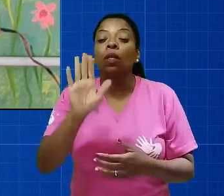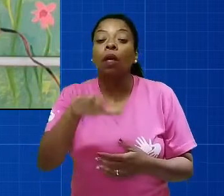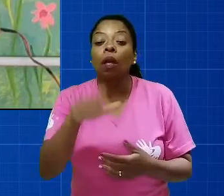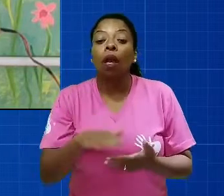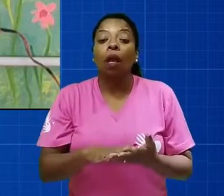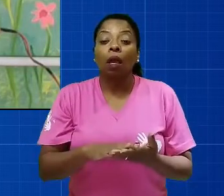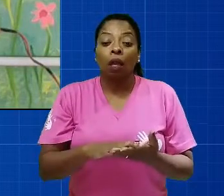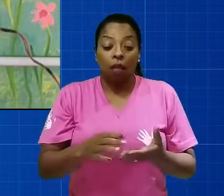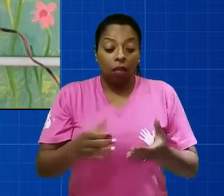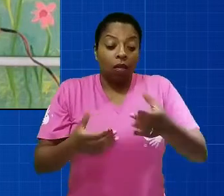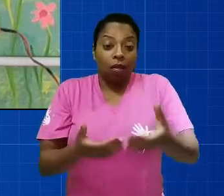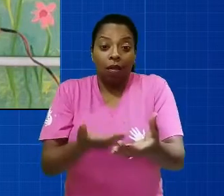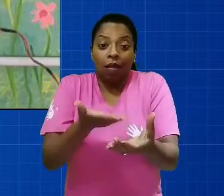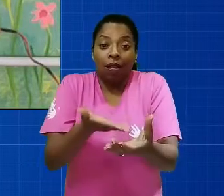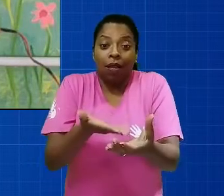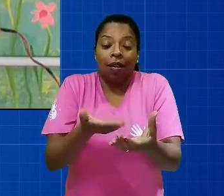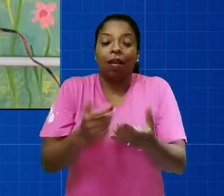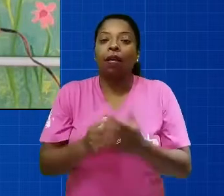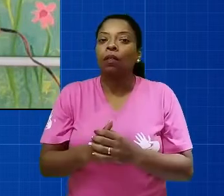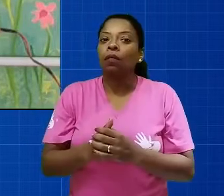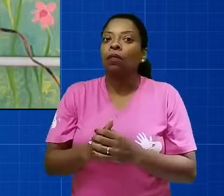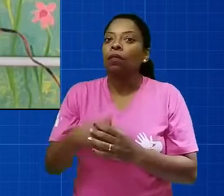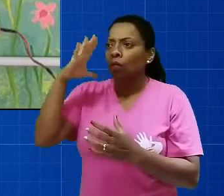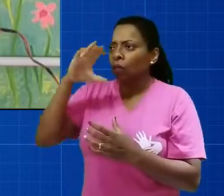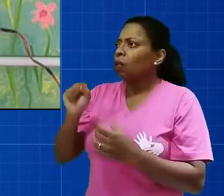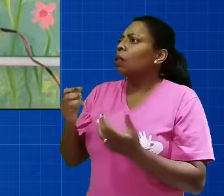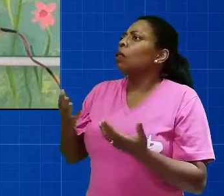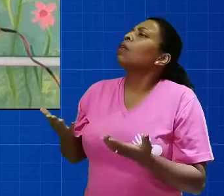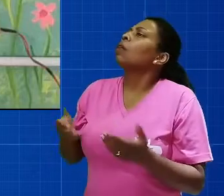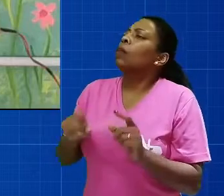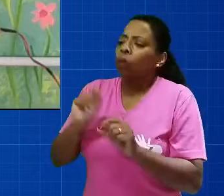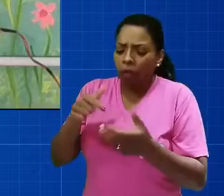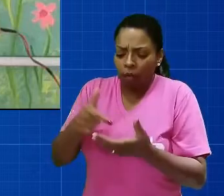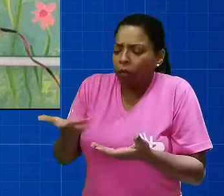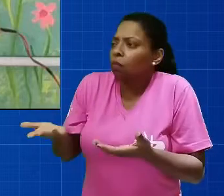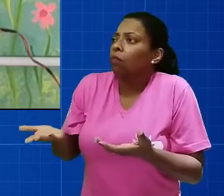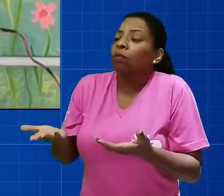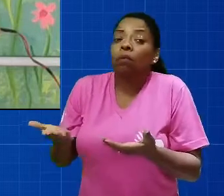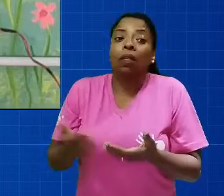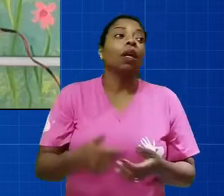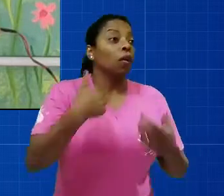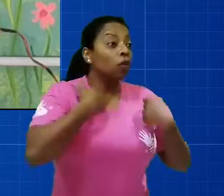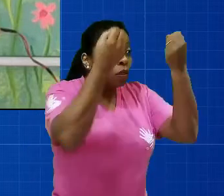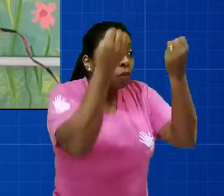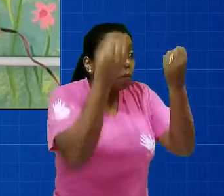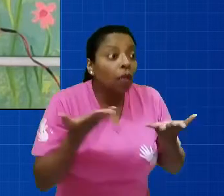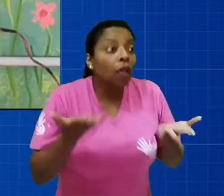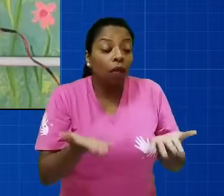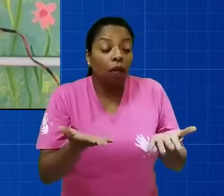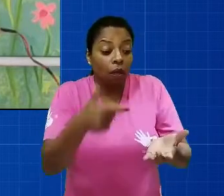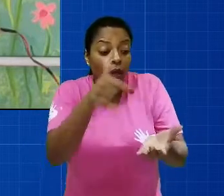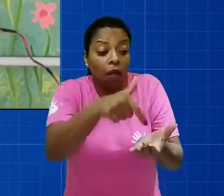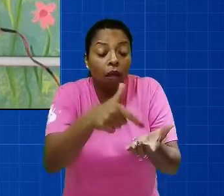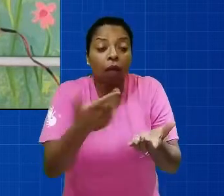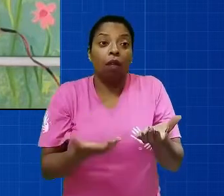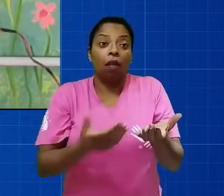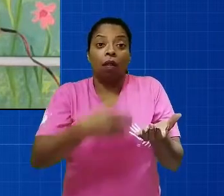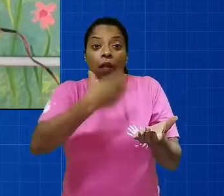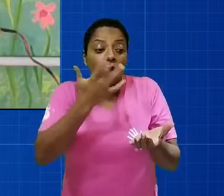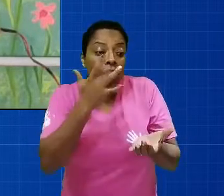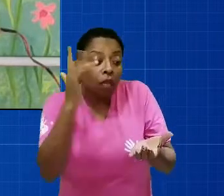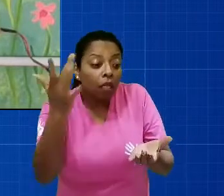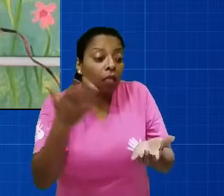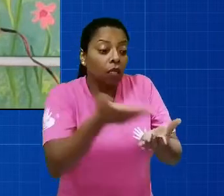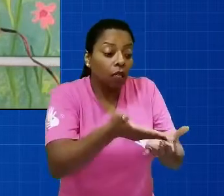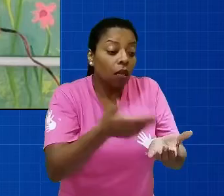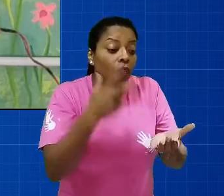braços abertos. E a irmã começou a contar toda a sua história. Ele ofereceu a maçã ao sábio. E o sábio